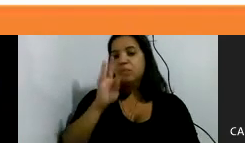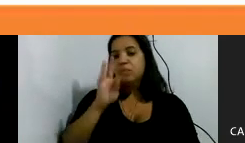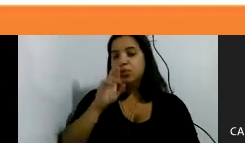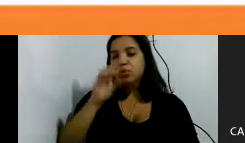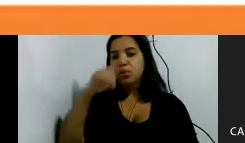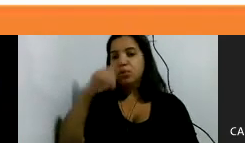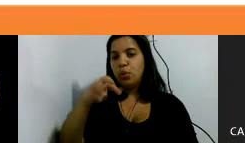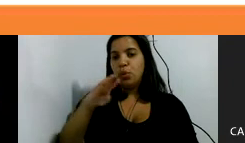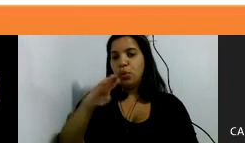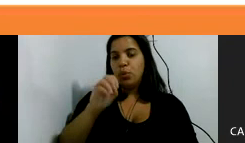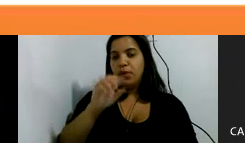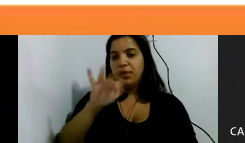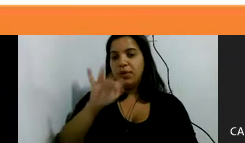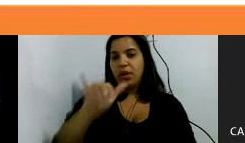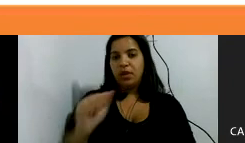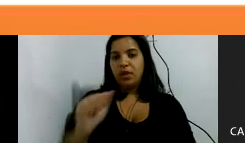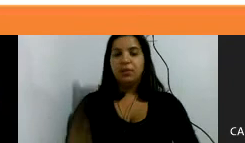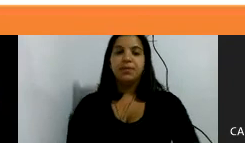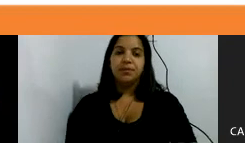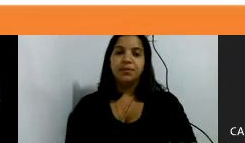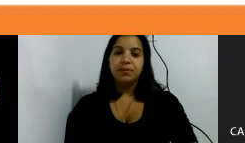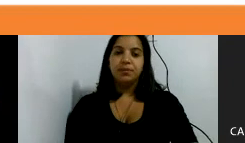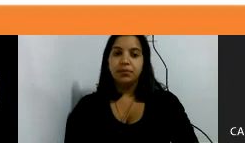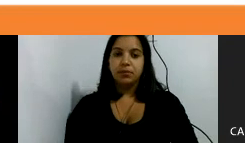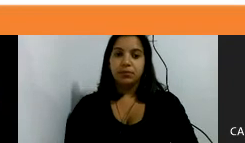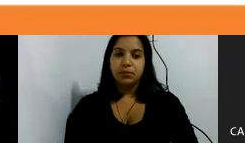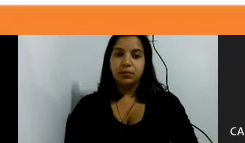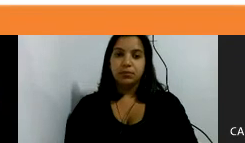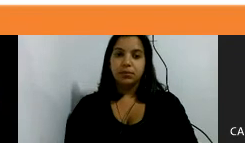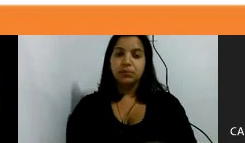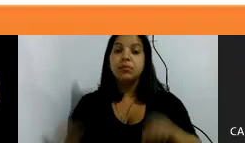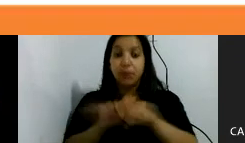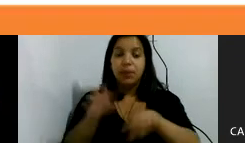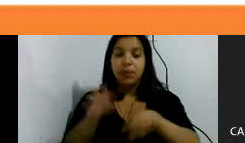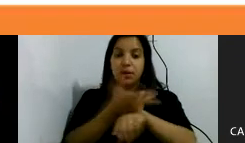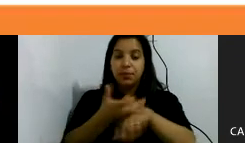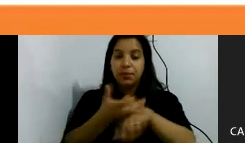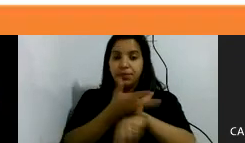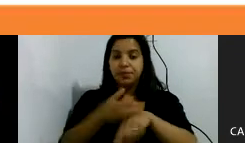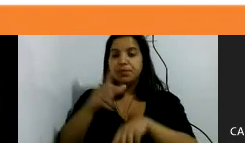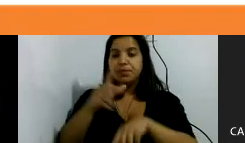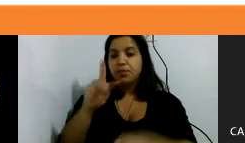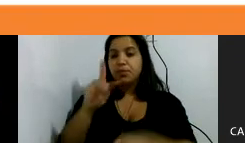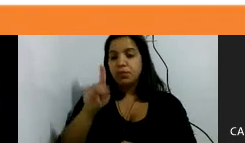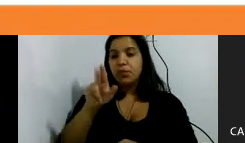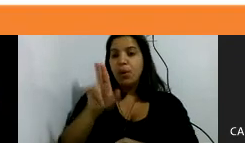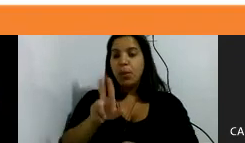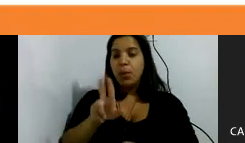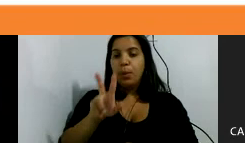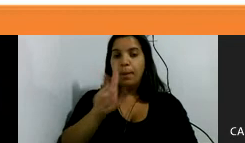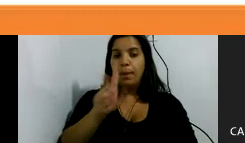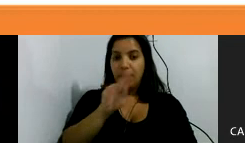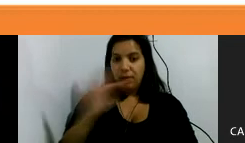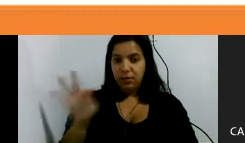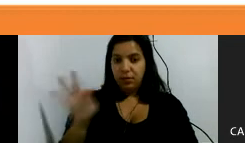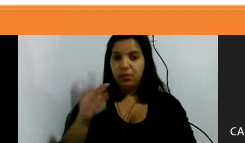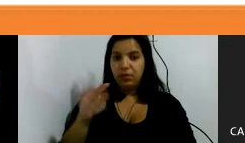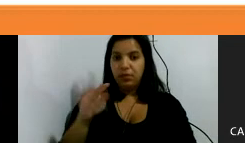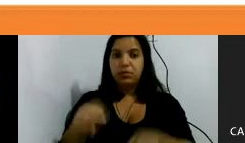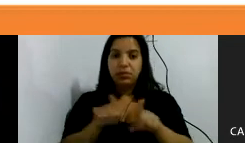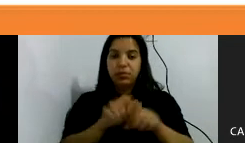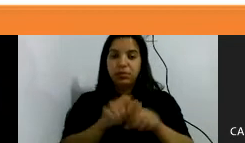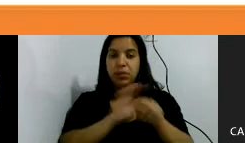antes de procedimentos invasivos. E também tratamento da púrpura trombocitopênica trombótica e da